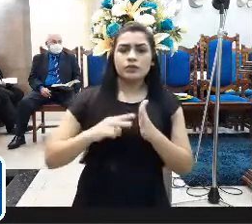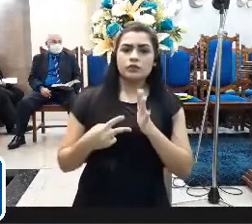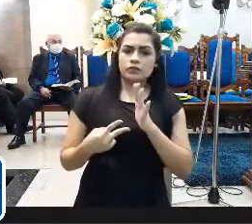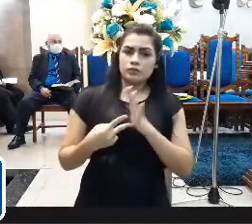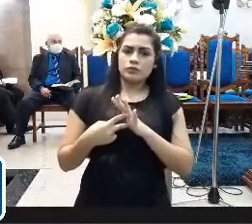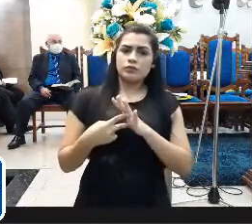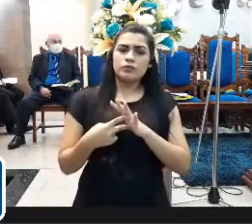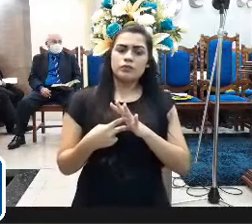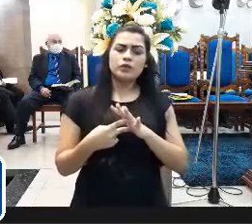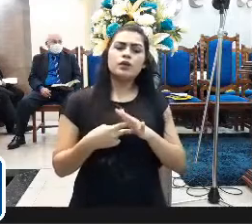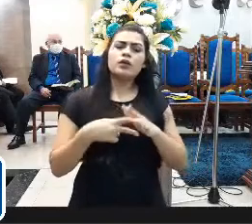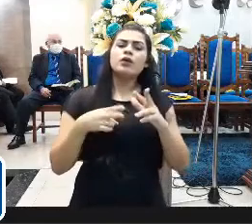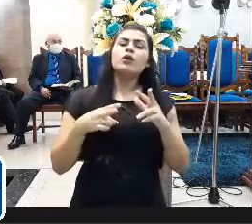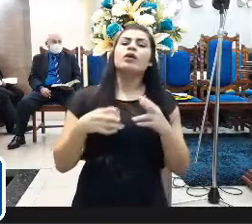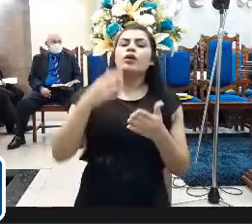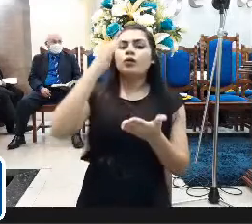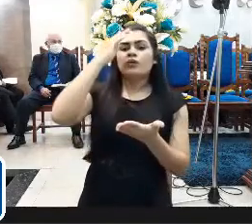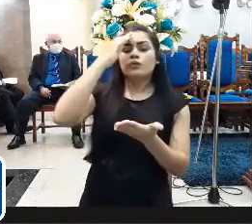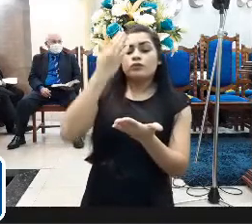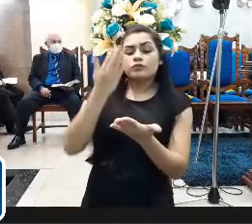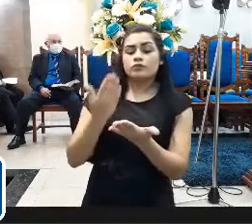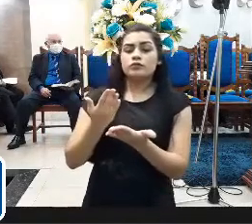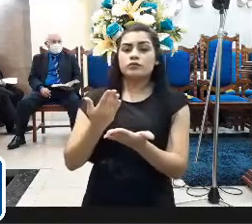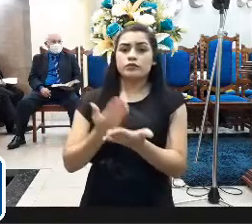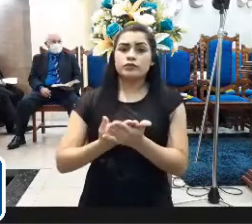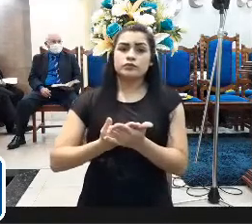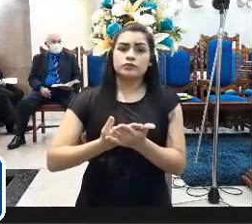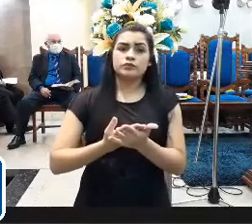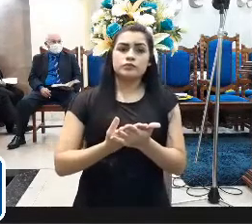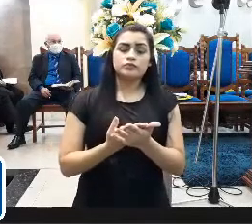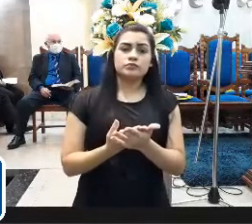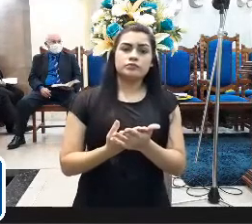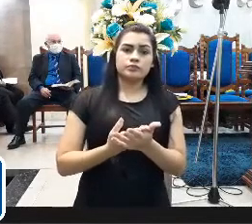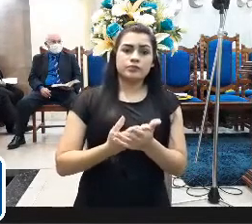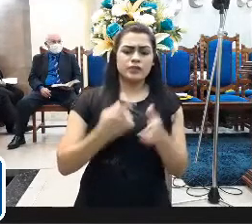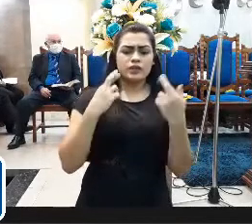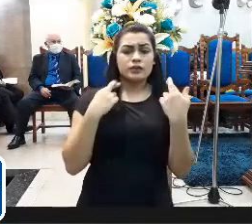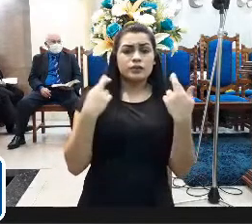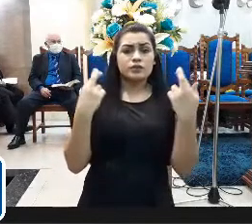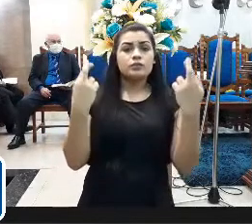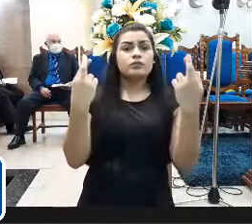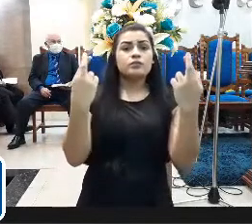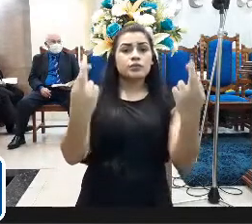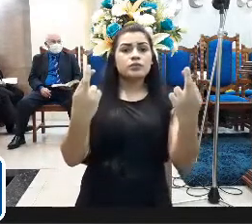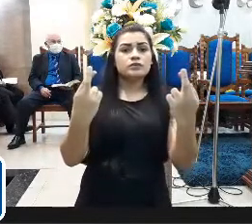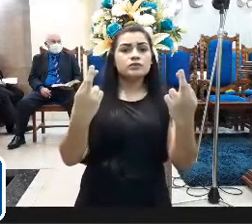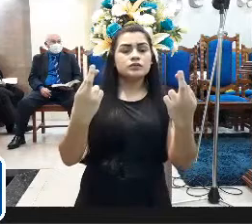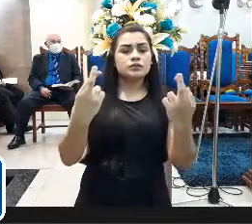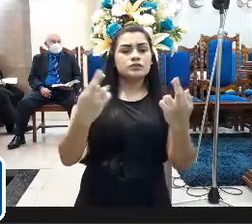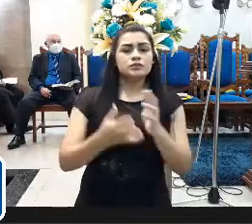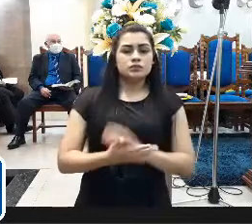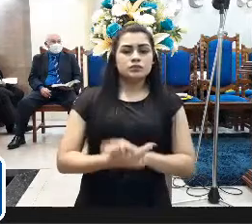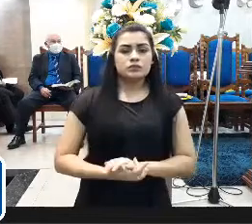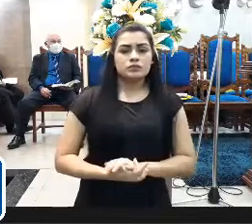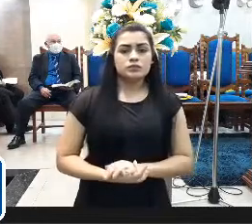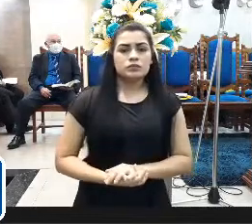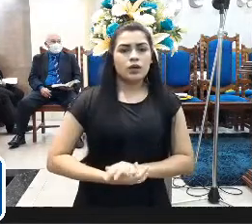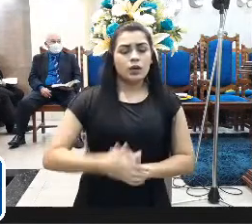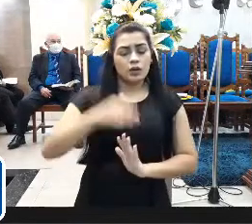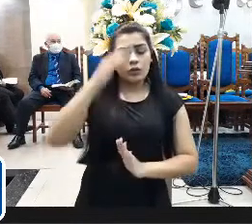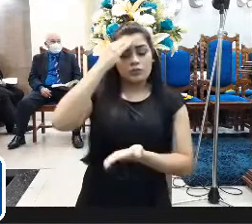favorável e confiante. A palavra esperança aí no grego é isso. Uma expectativa favorável